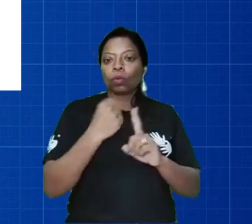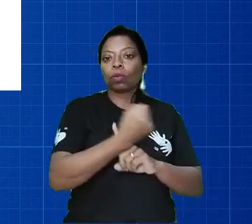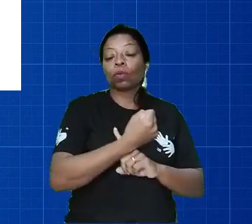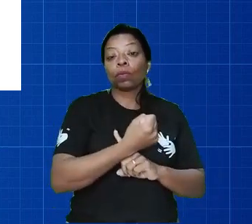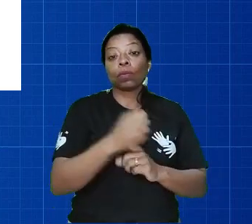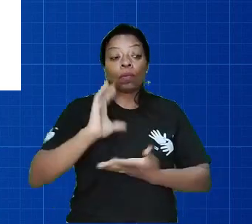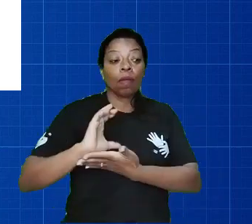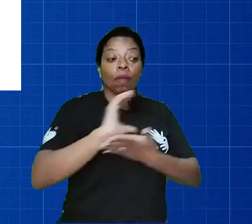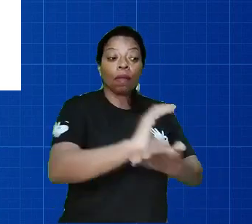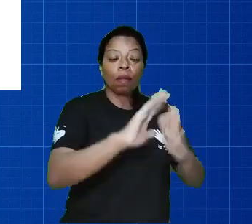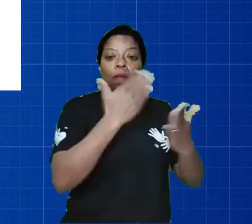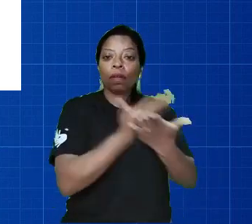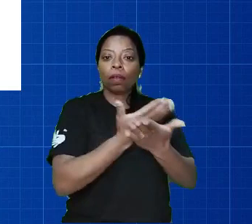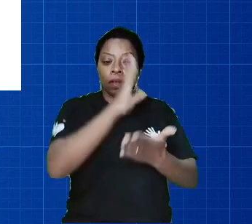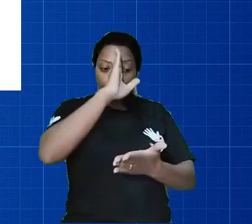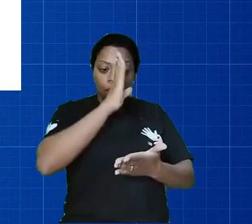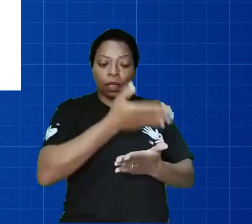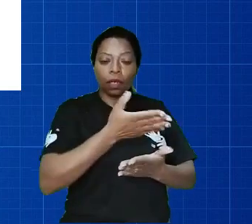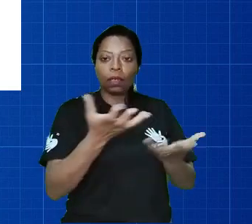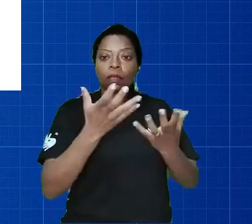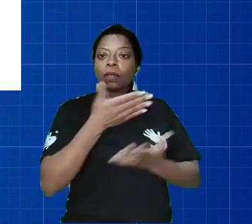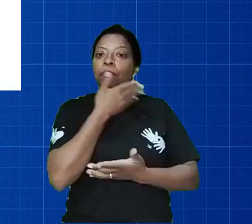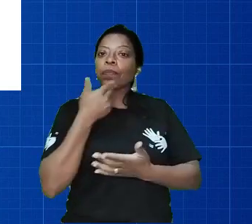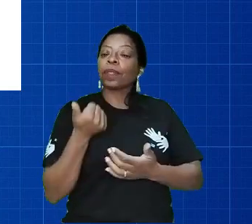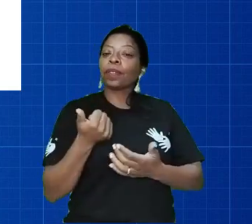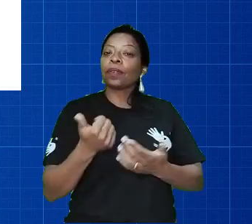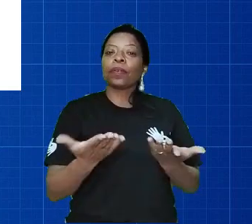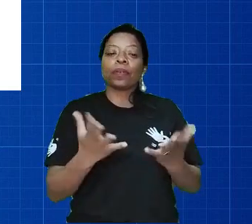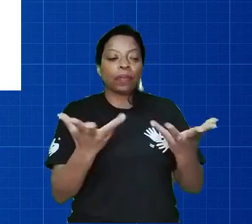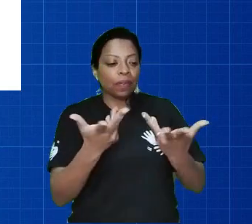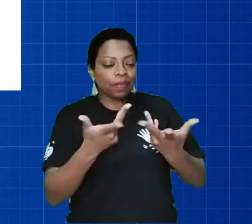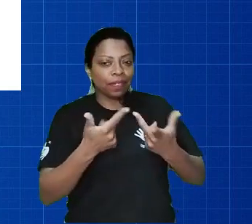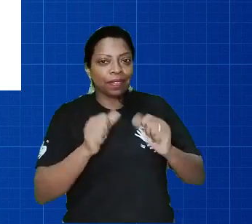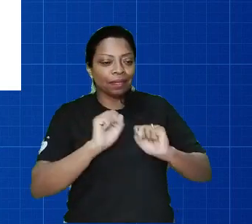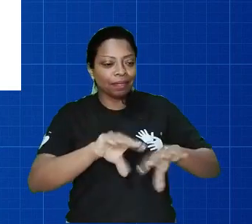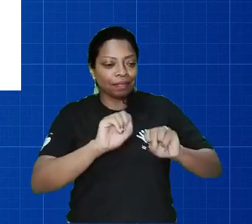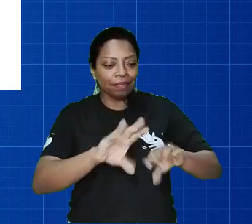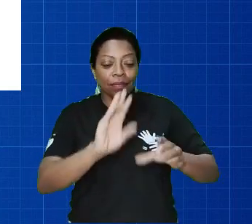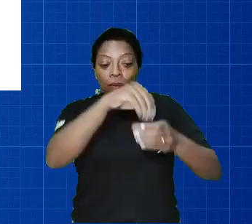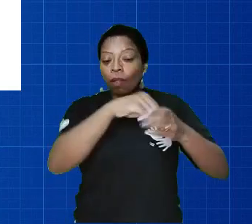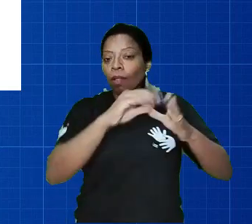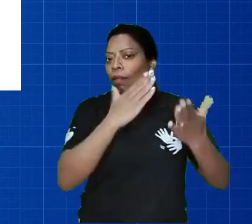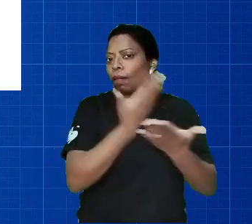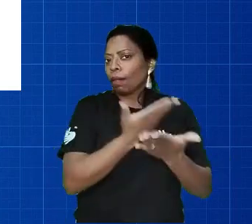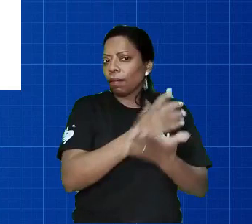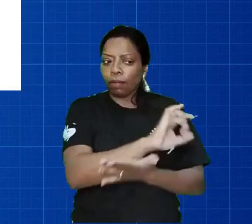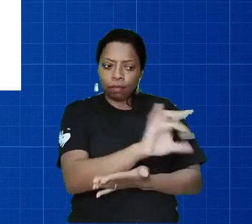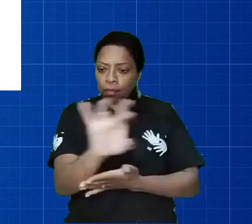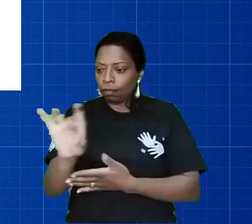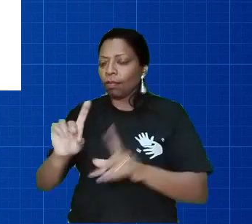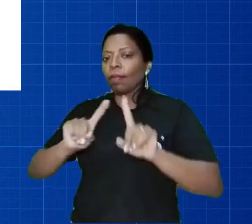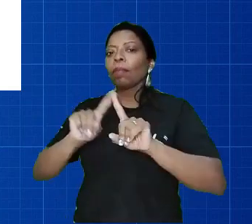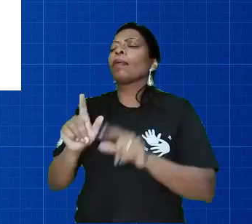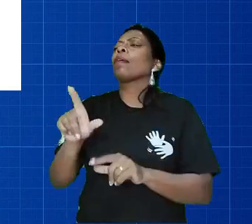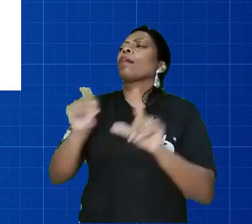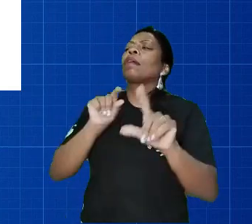recursos, eles vêm para a melhoria da qualidade da educação na unidade educacional. Então, quem vai definir como vai